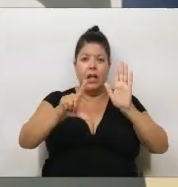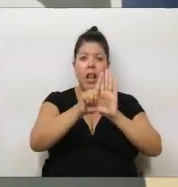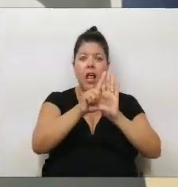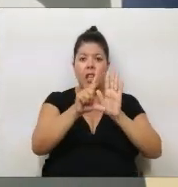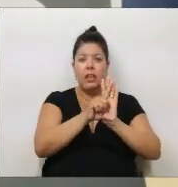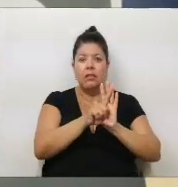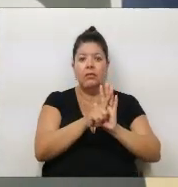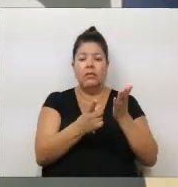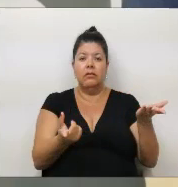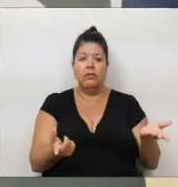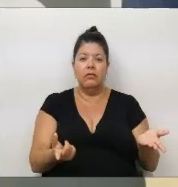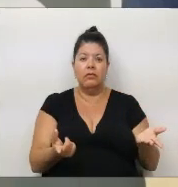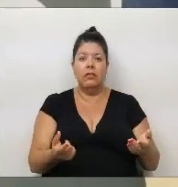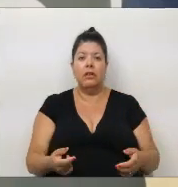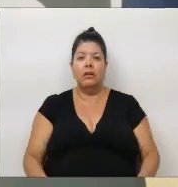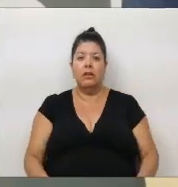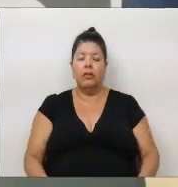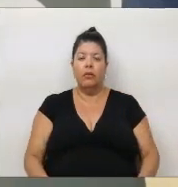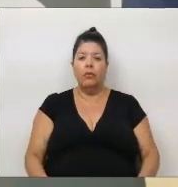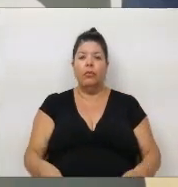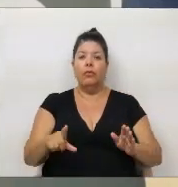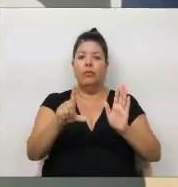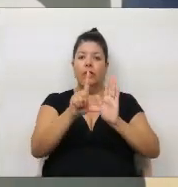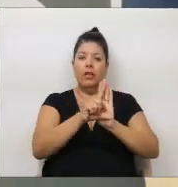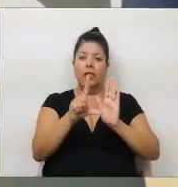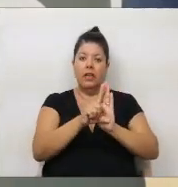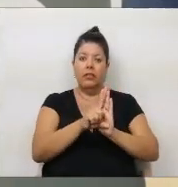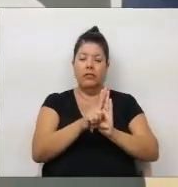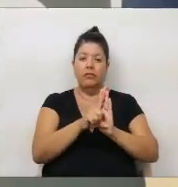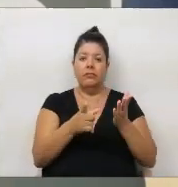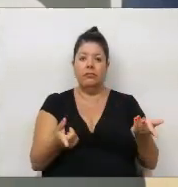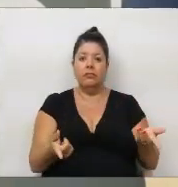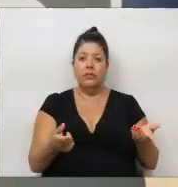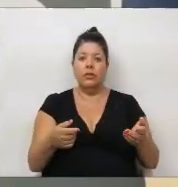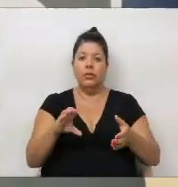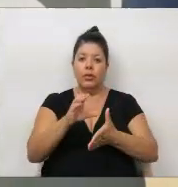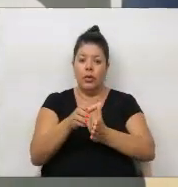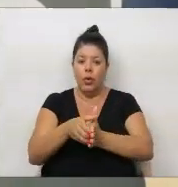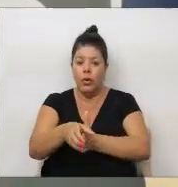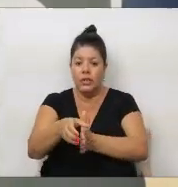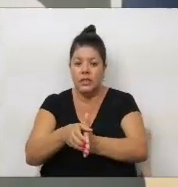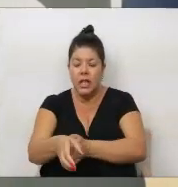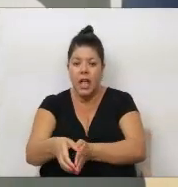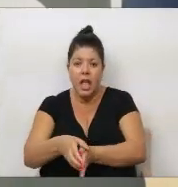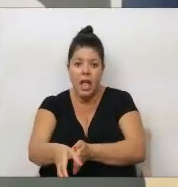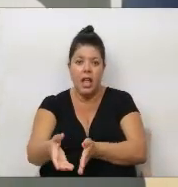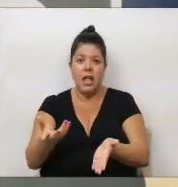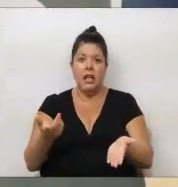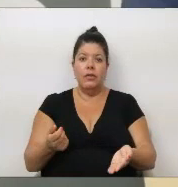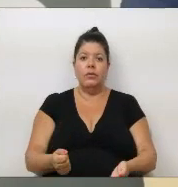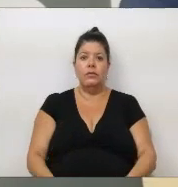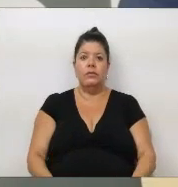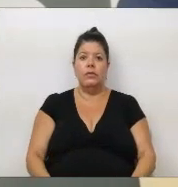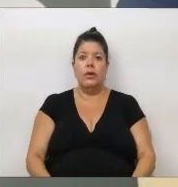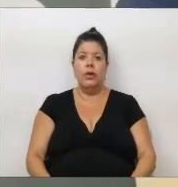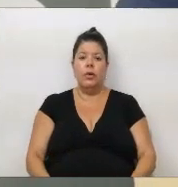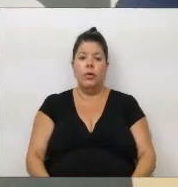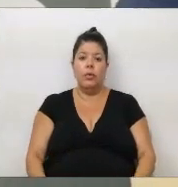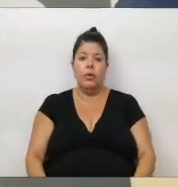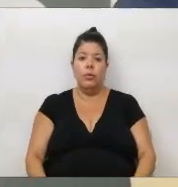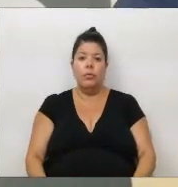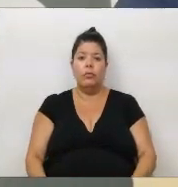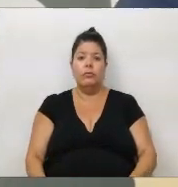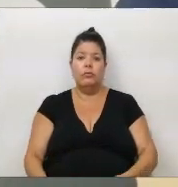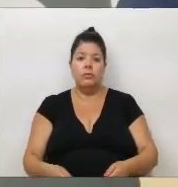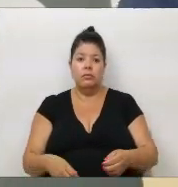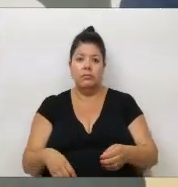as instâncias que assessoram o legislativo, com os conselhos, com as auditorias